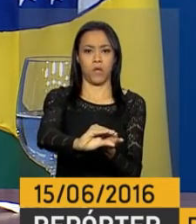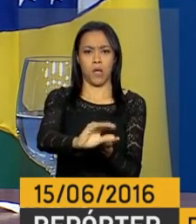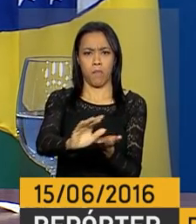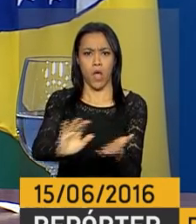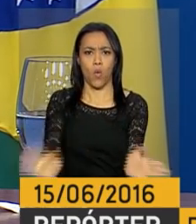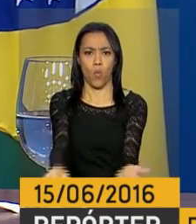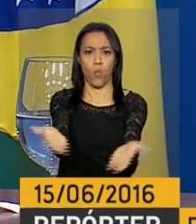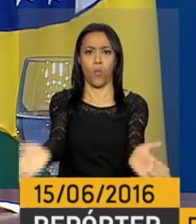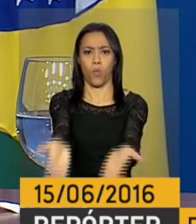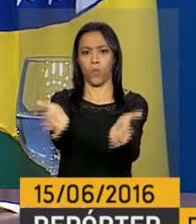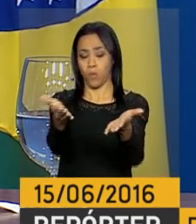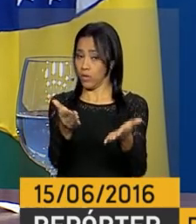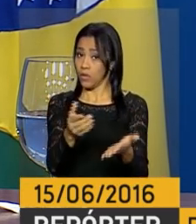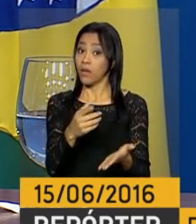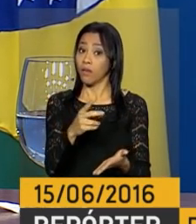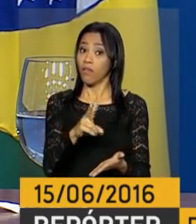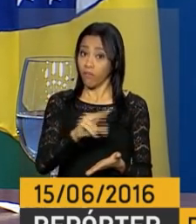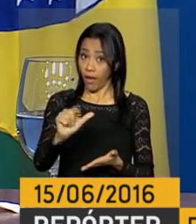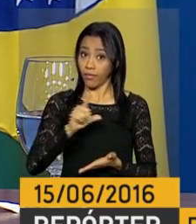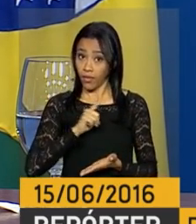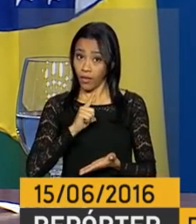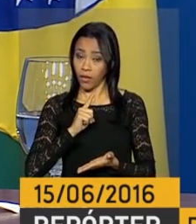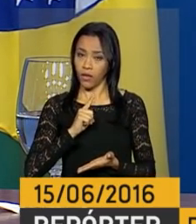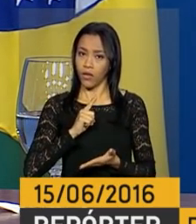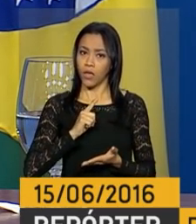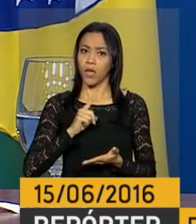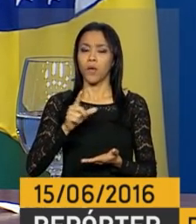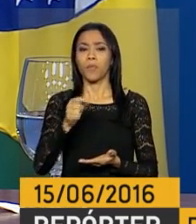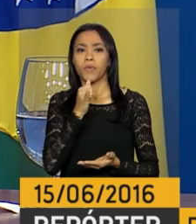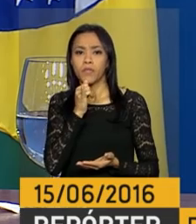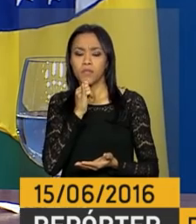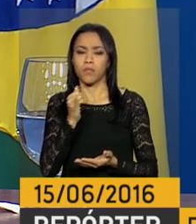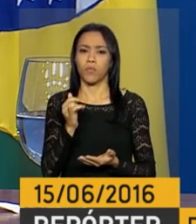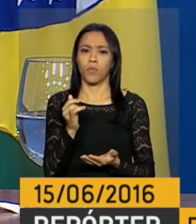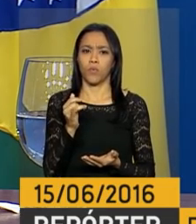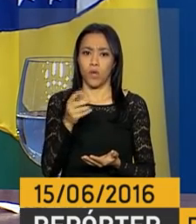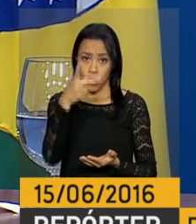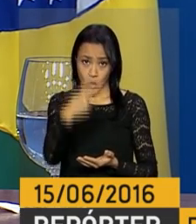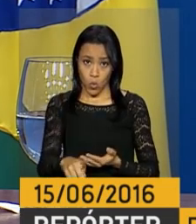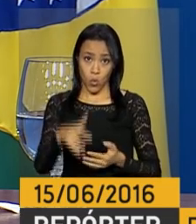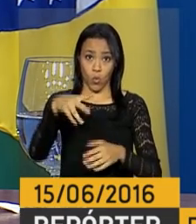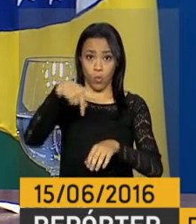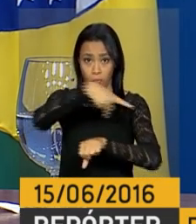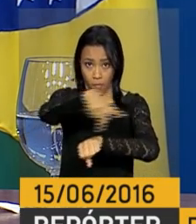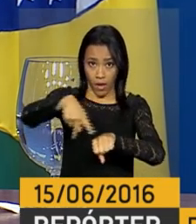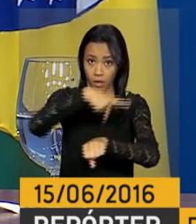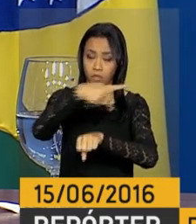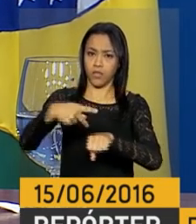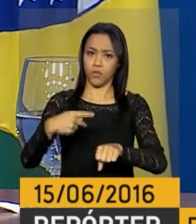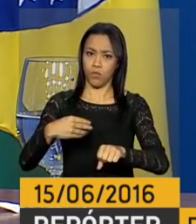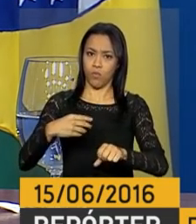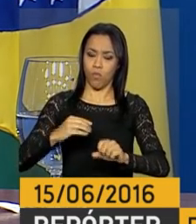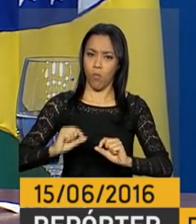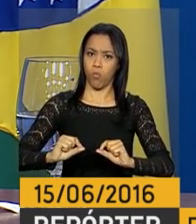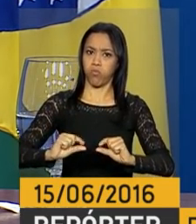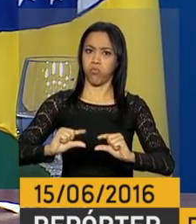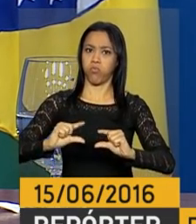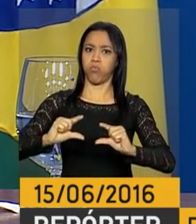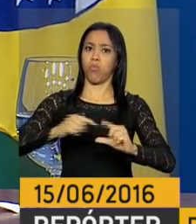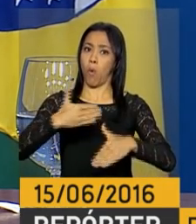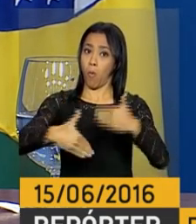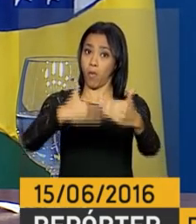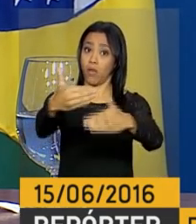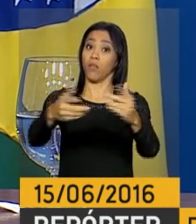haverá teremos um aumento gradual do produto potencial do país, não é? Eh, eu acredito que é